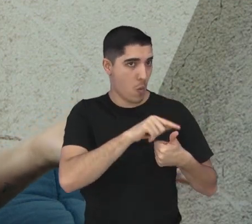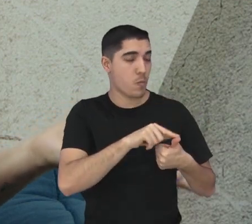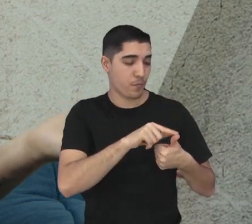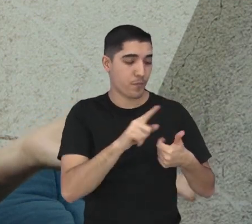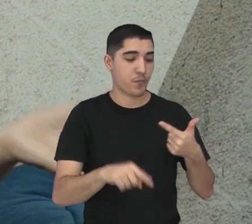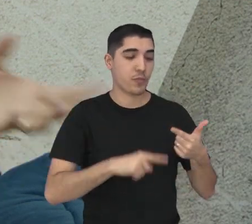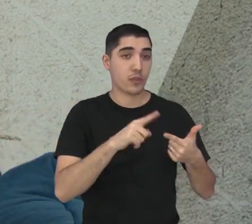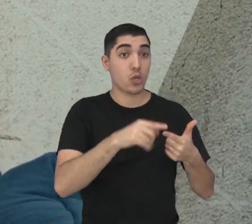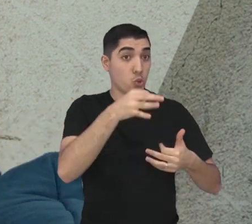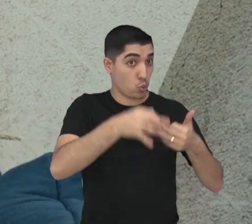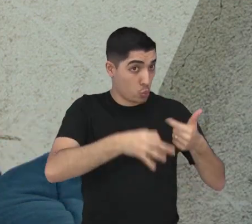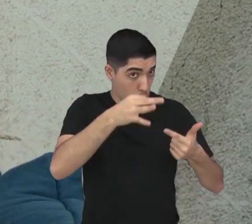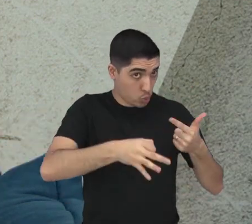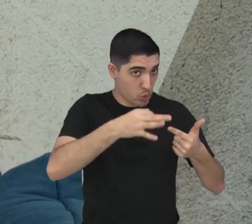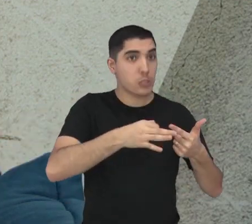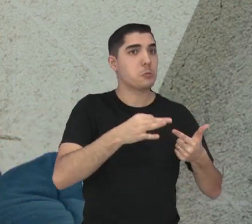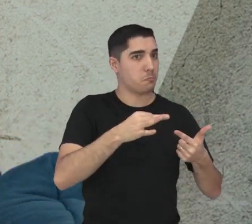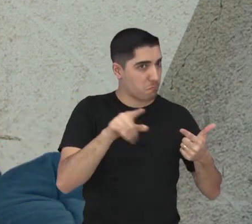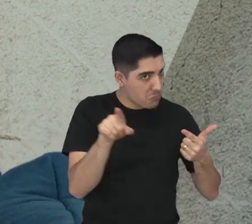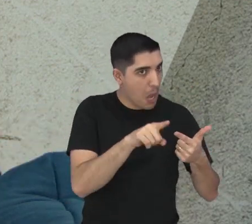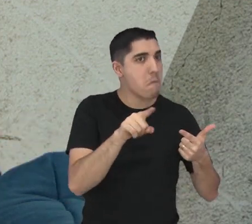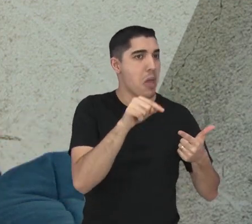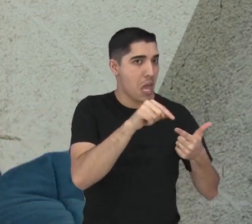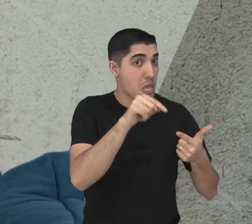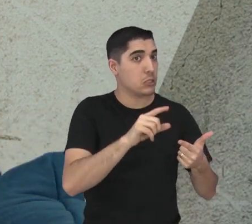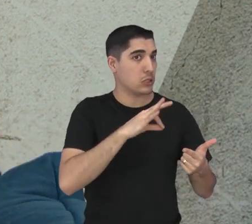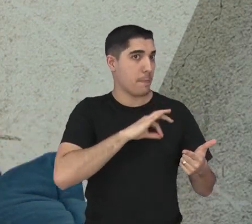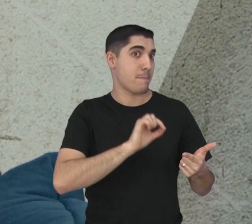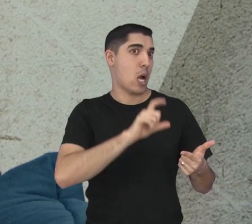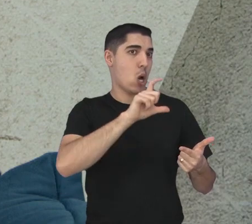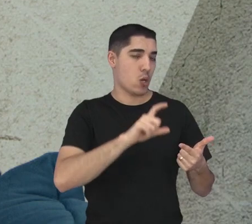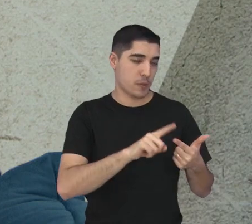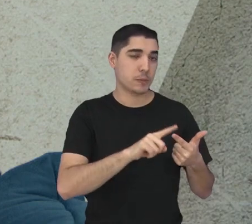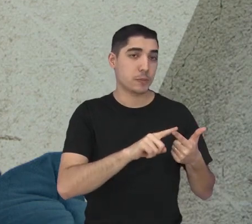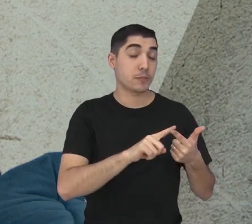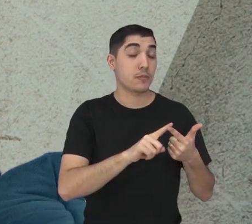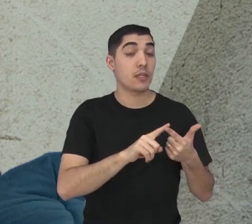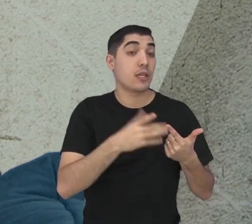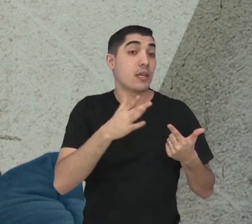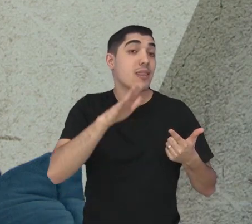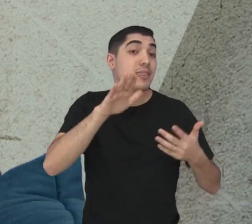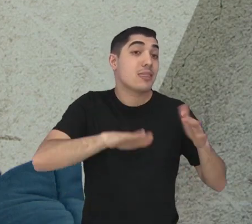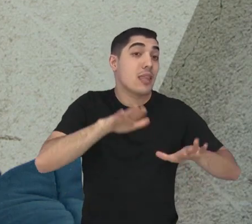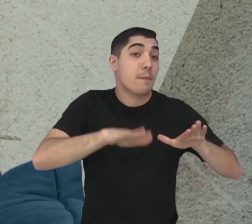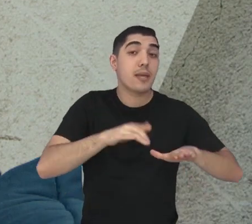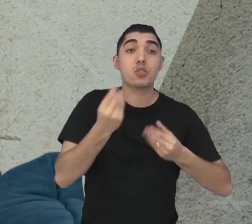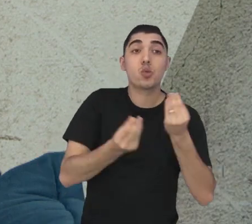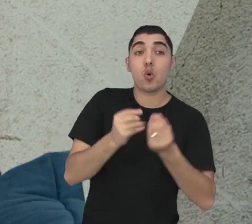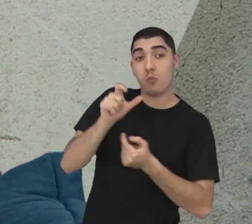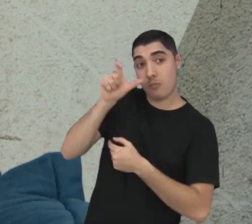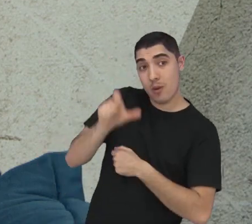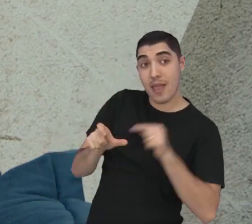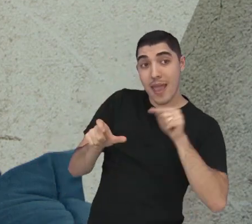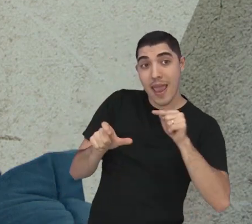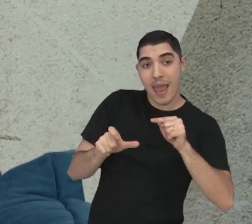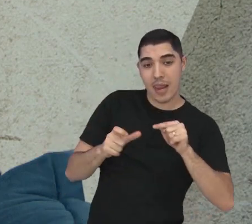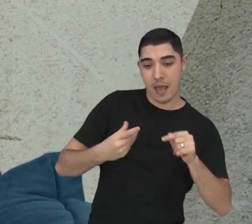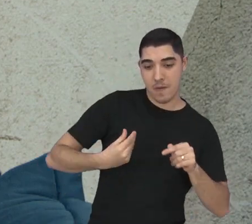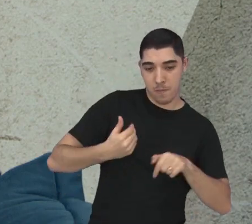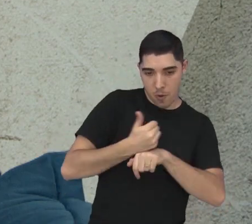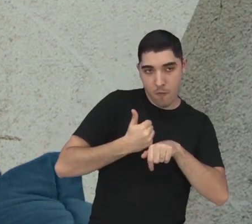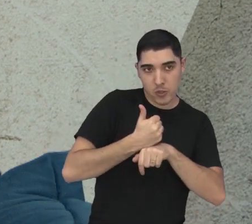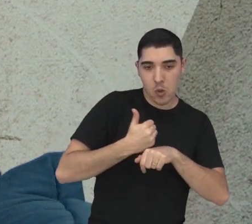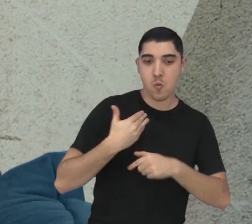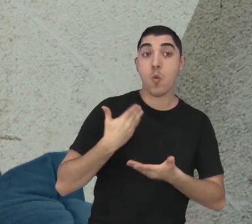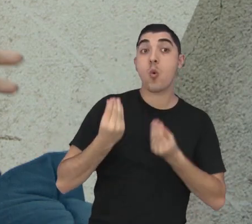é bem interessante. Na área sócio-jurídico também, né? E vai dependendo também de como o profissional vai construindo